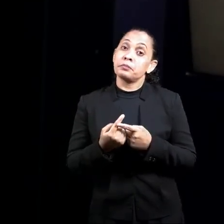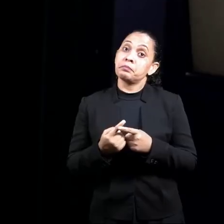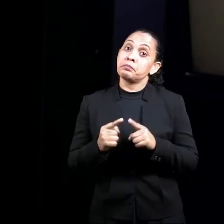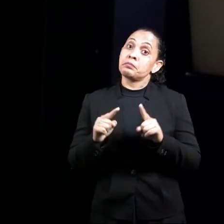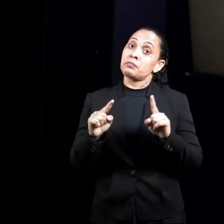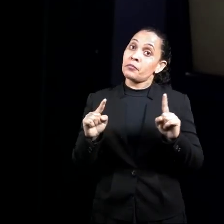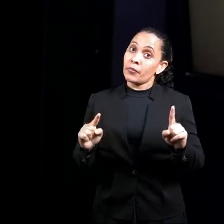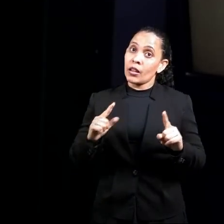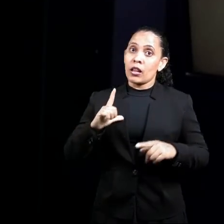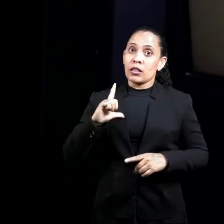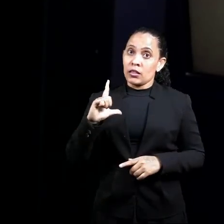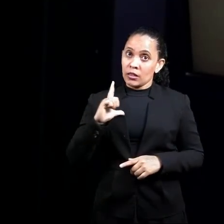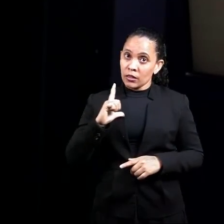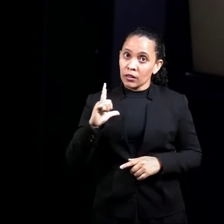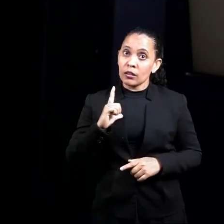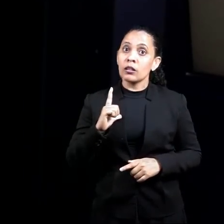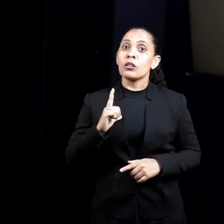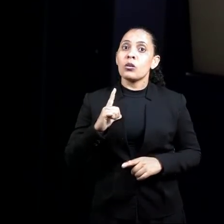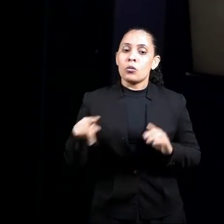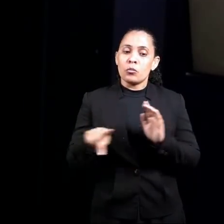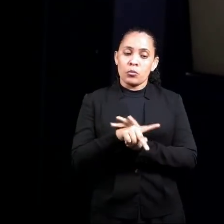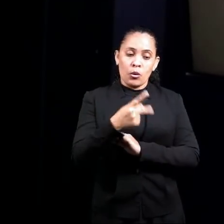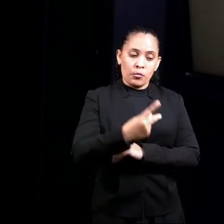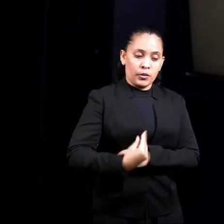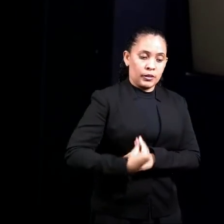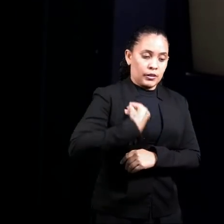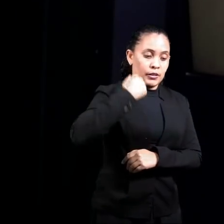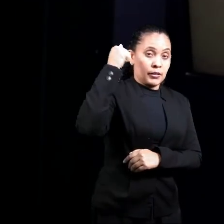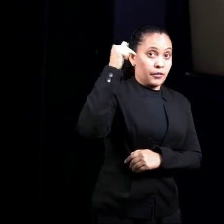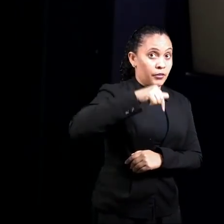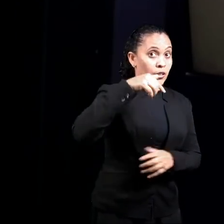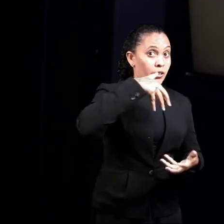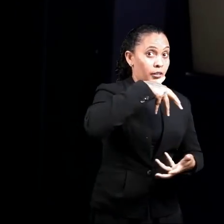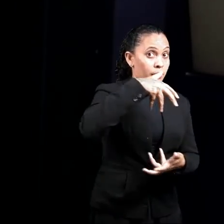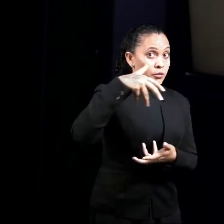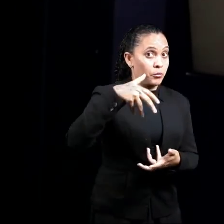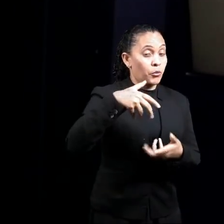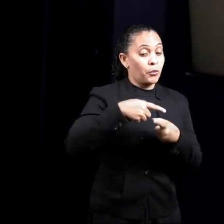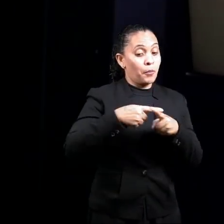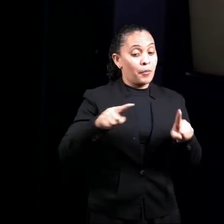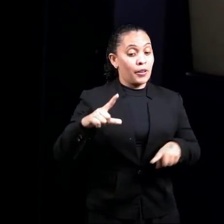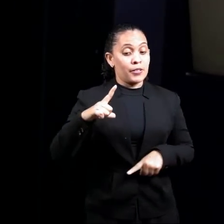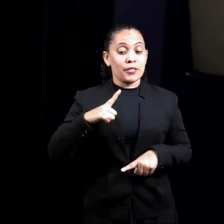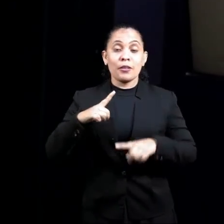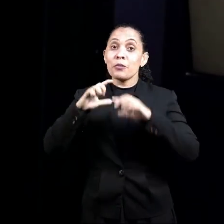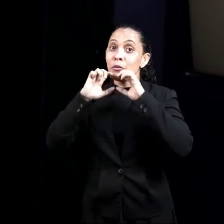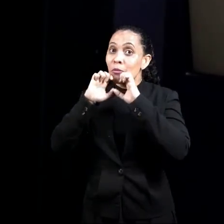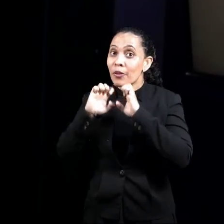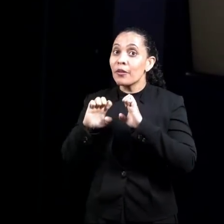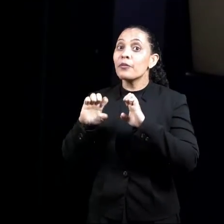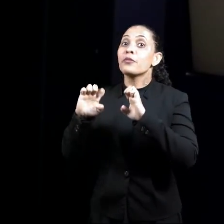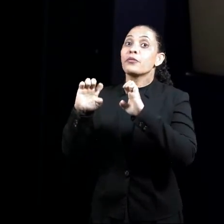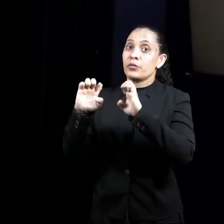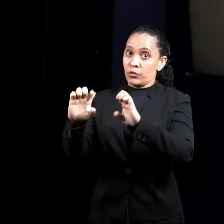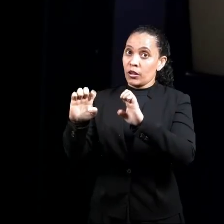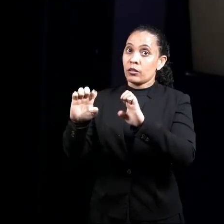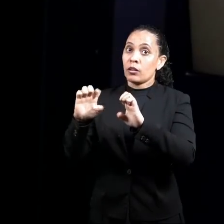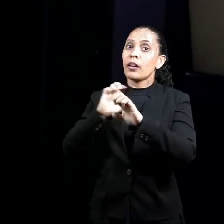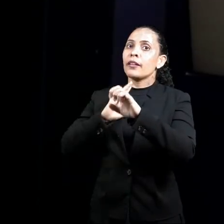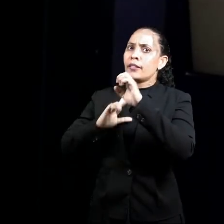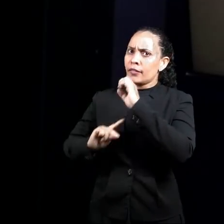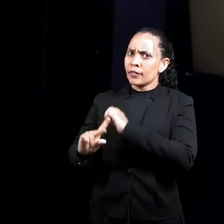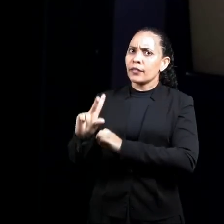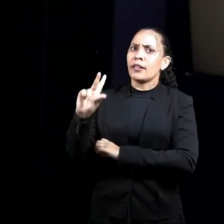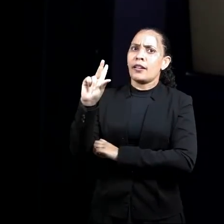né? Voltado só para essa vida, para o material, para o terreno, e o evangelho, né? Que continua na sua